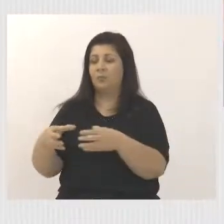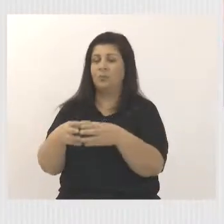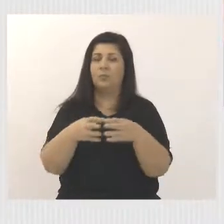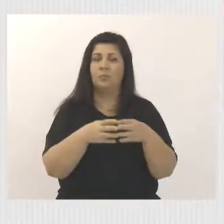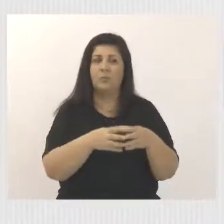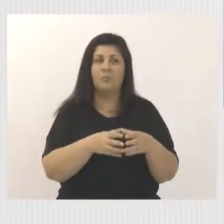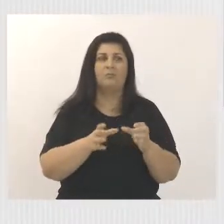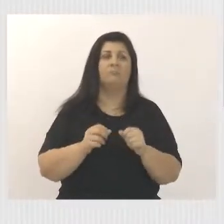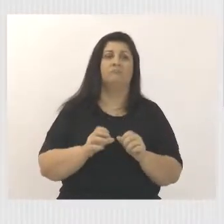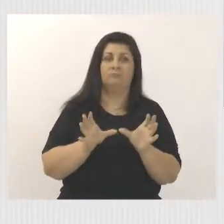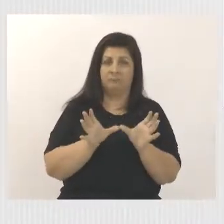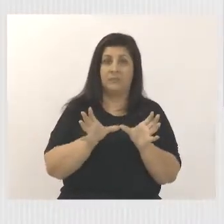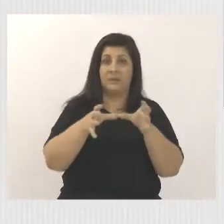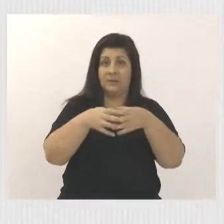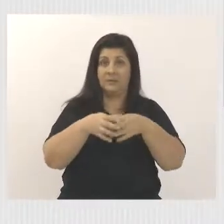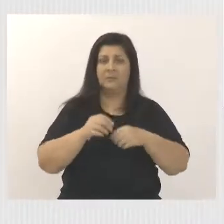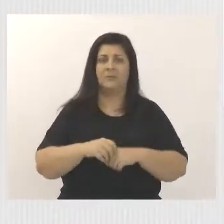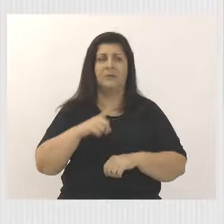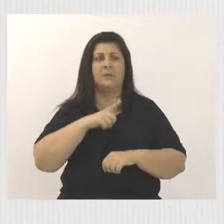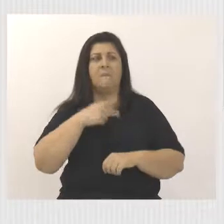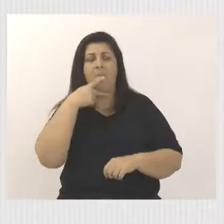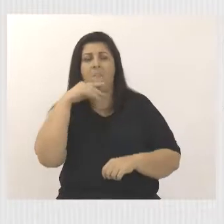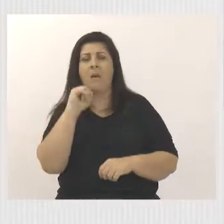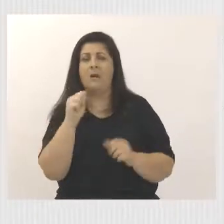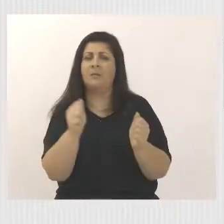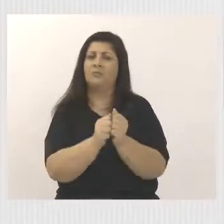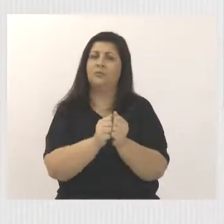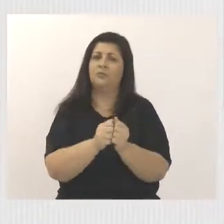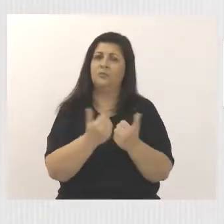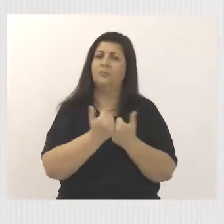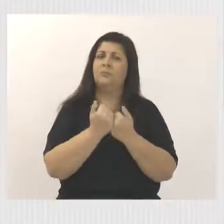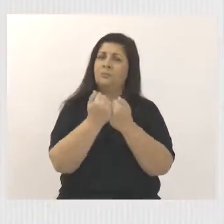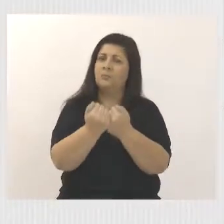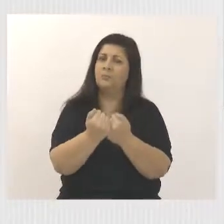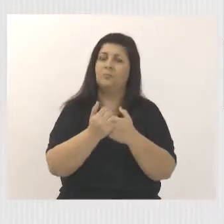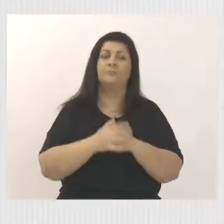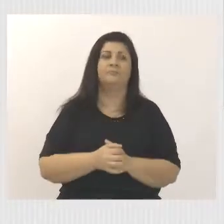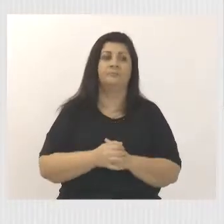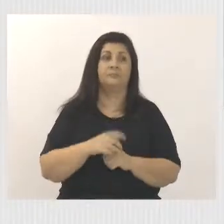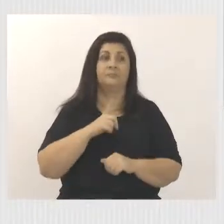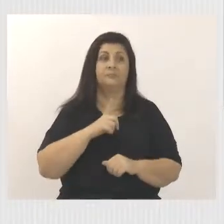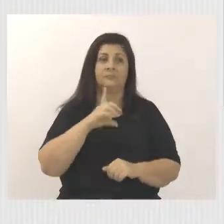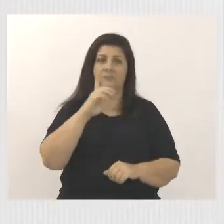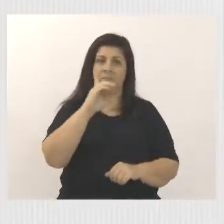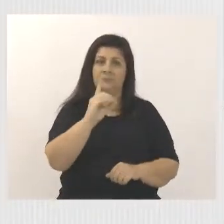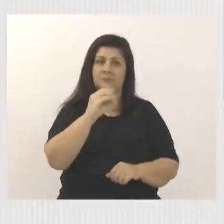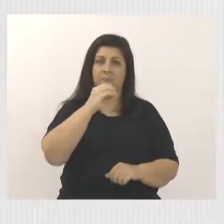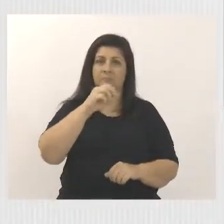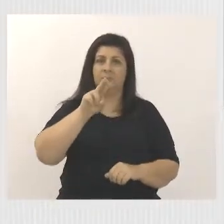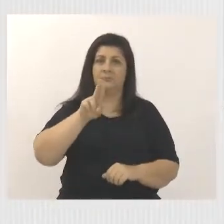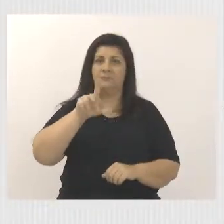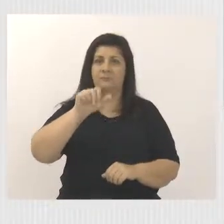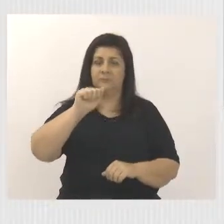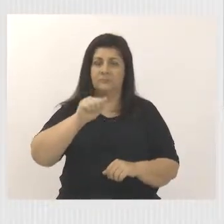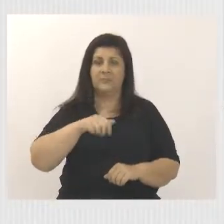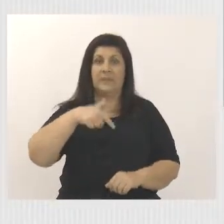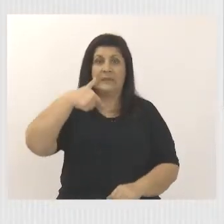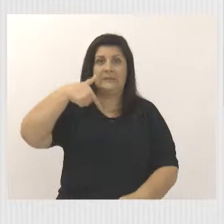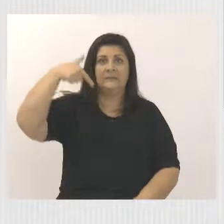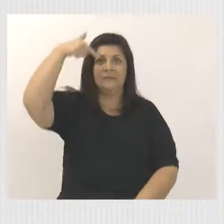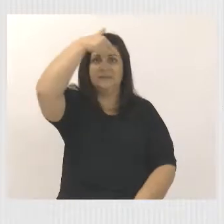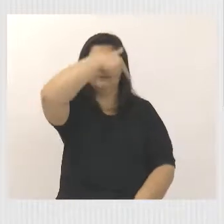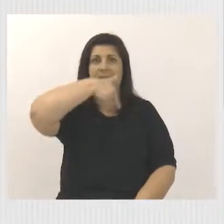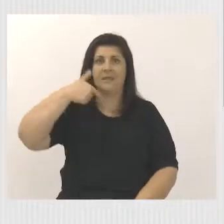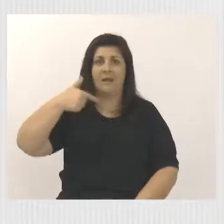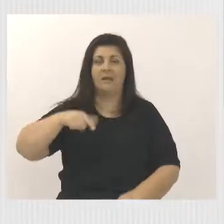Teve obstetra, teve o pai atuante ali dando apoio, teve doula. Depois de 7 horas em trabalho de parto, ele